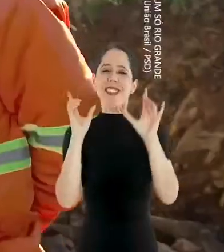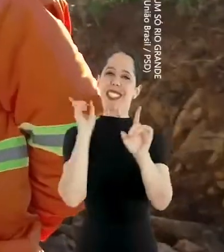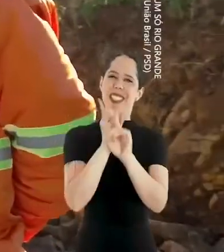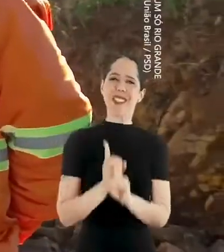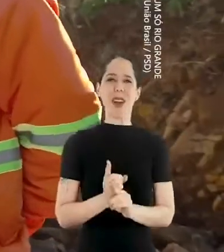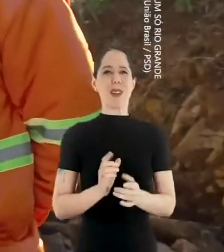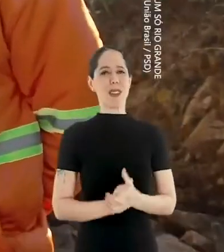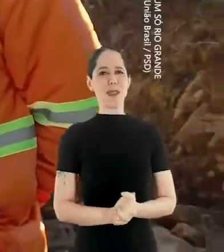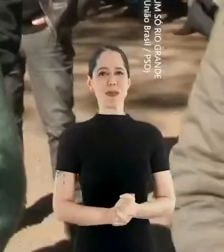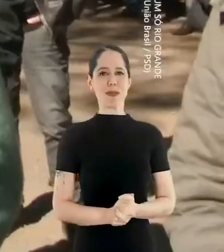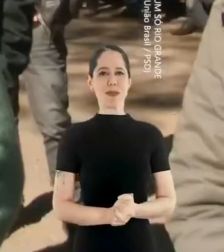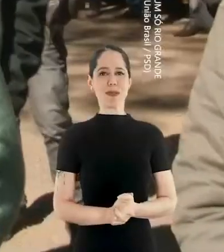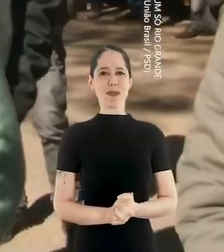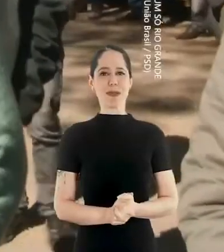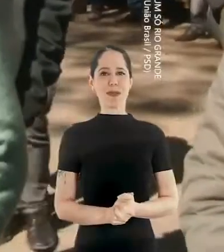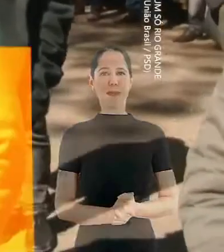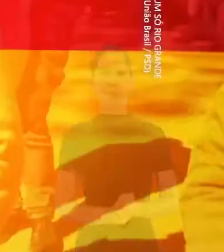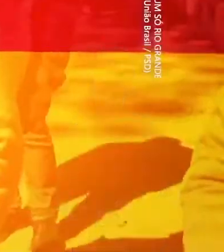E encontrou.